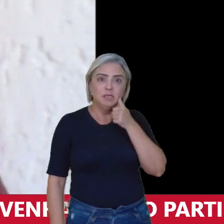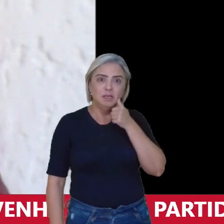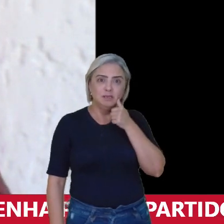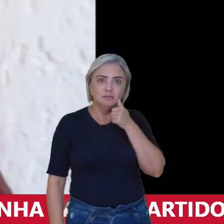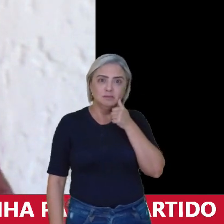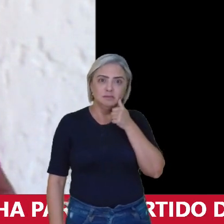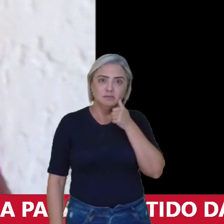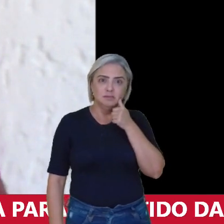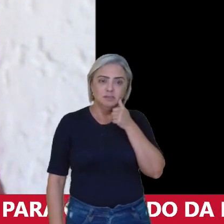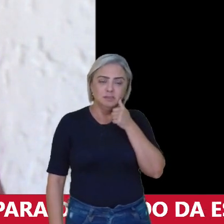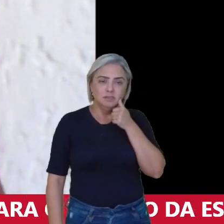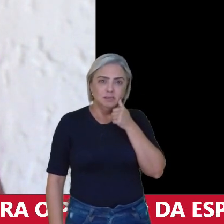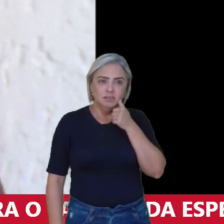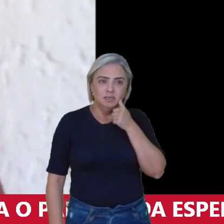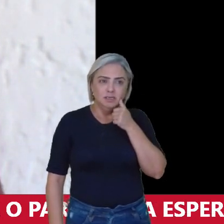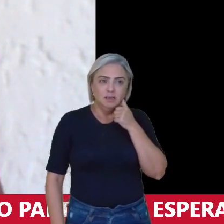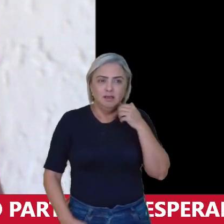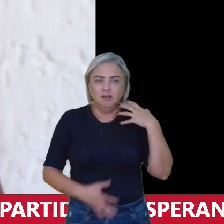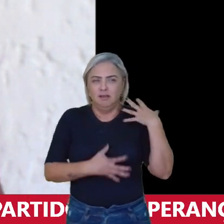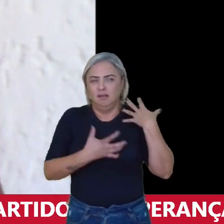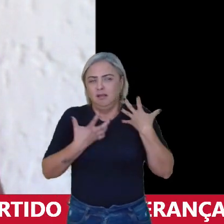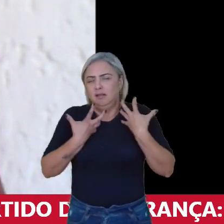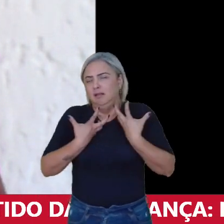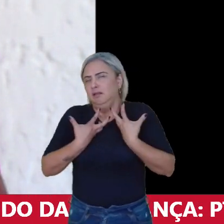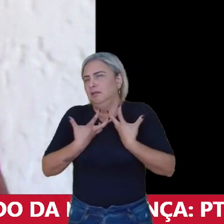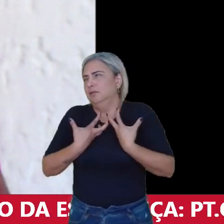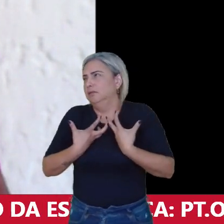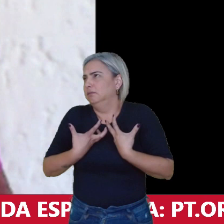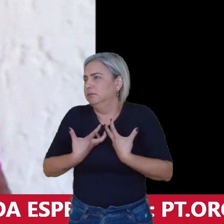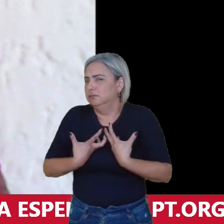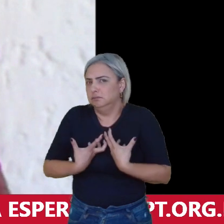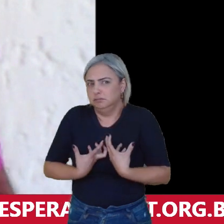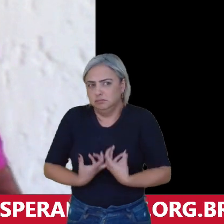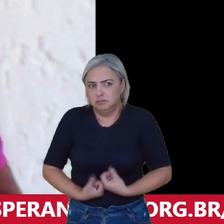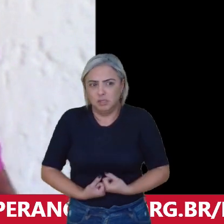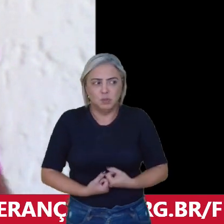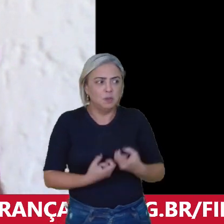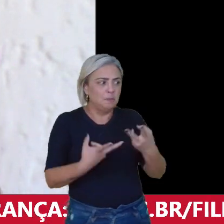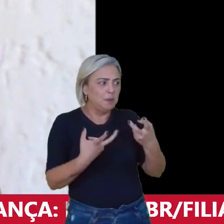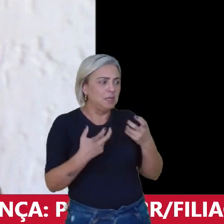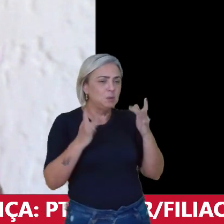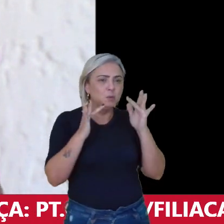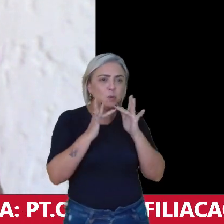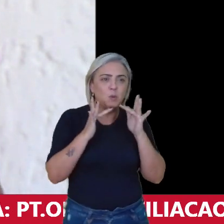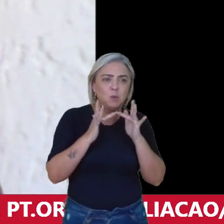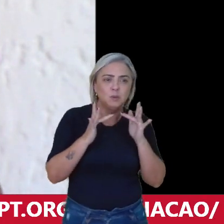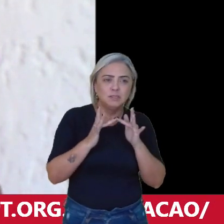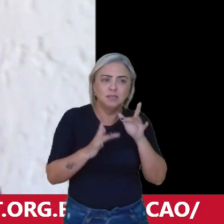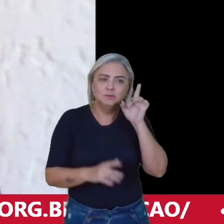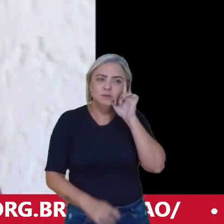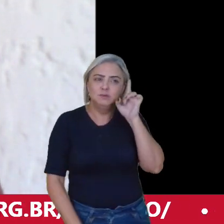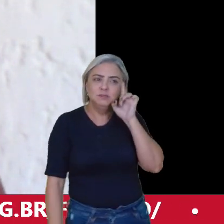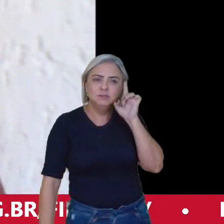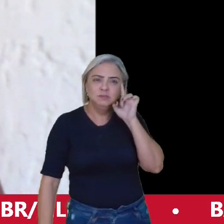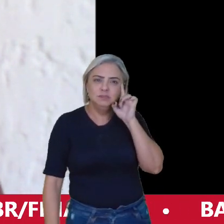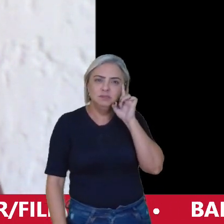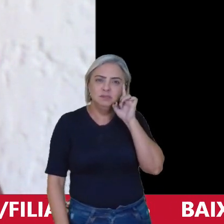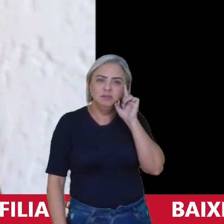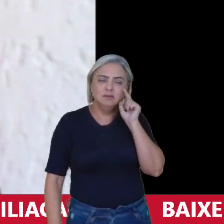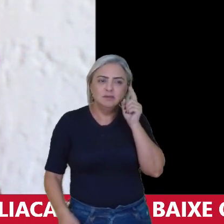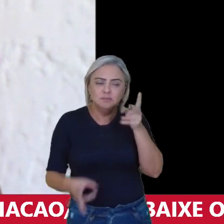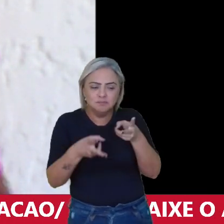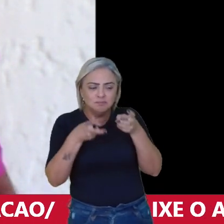estão muito sobrecarregadas, e quando você tem contato no dia a dia,